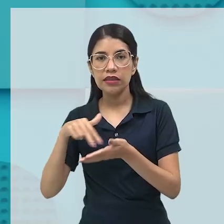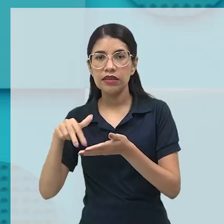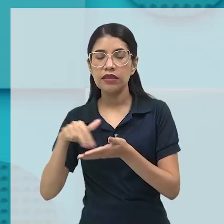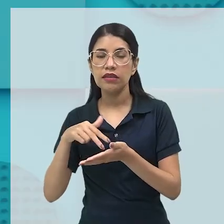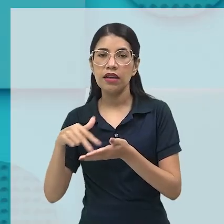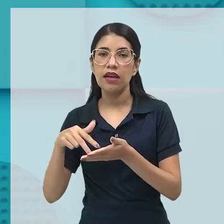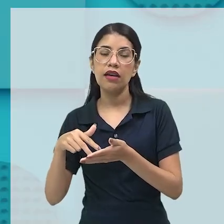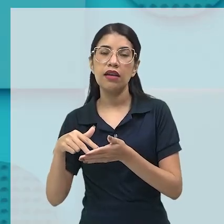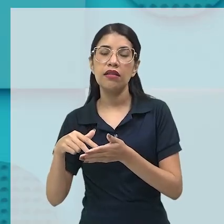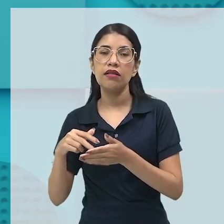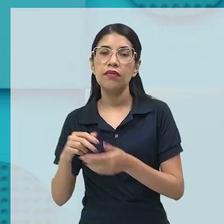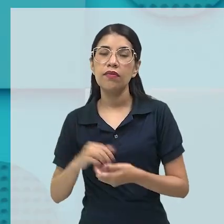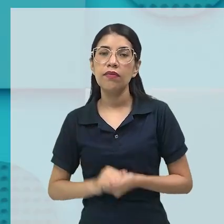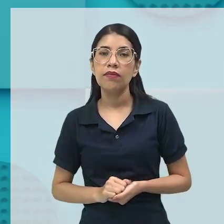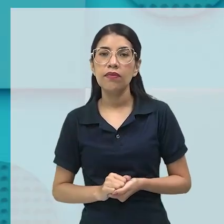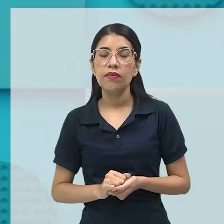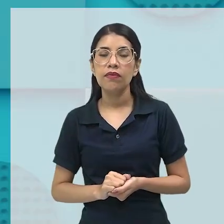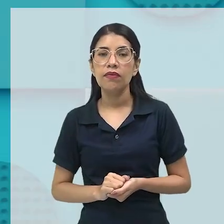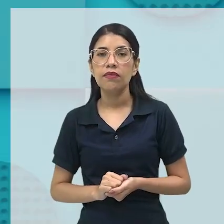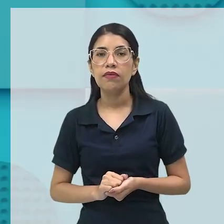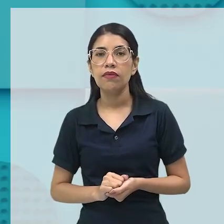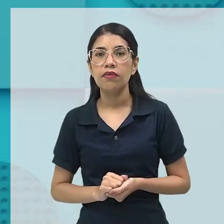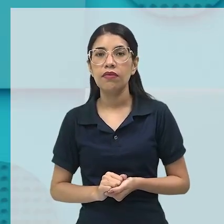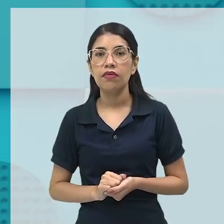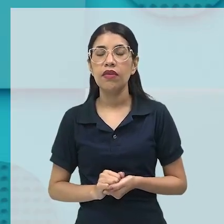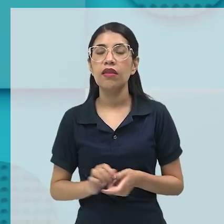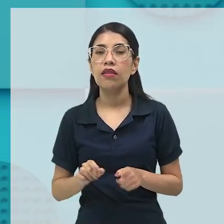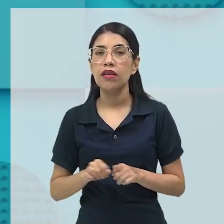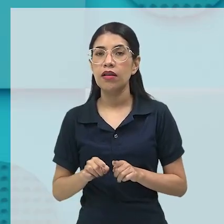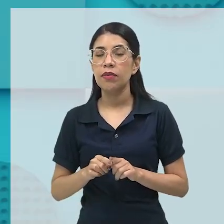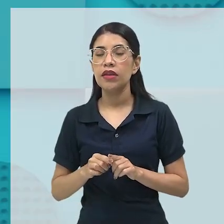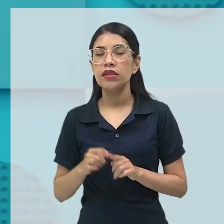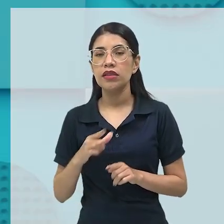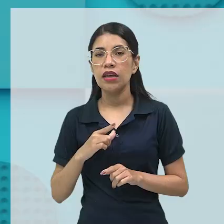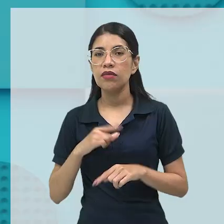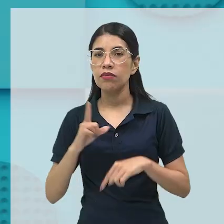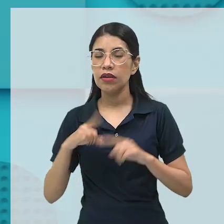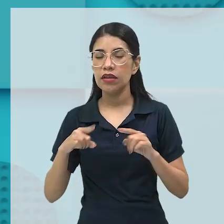a dança africana, tocar a música africana, e eles trouxeram aí